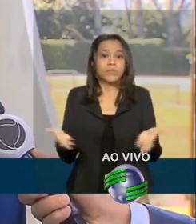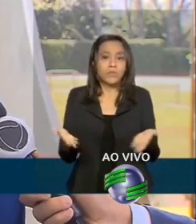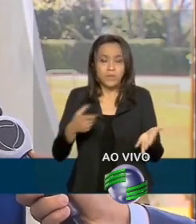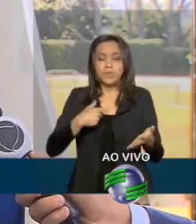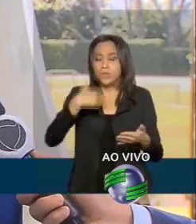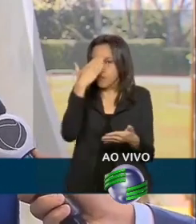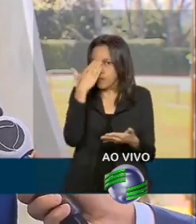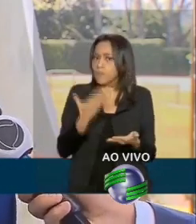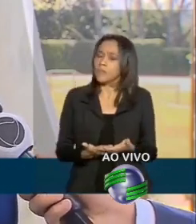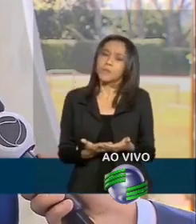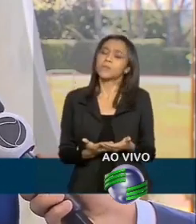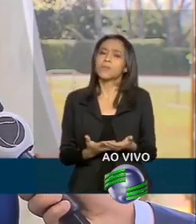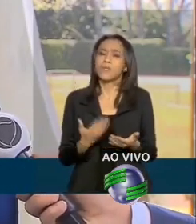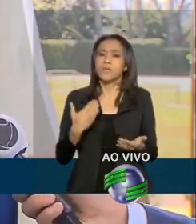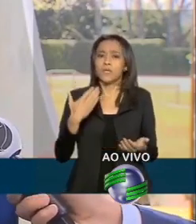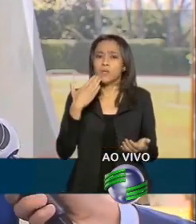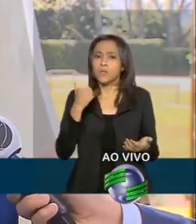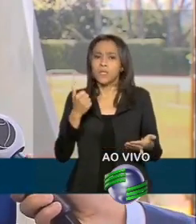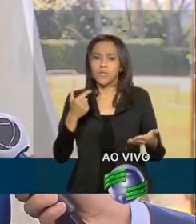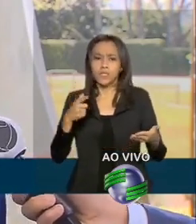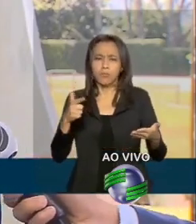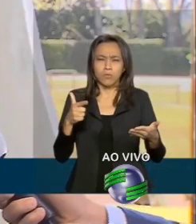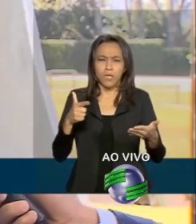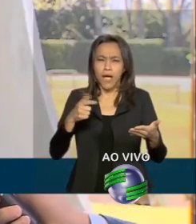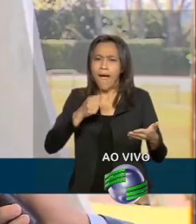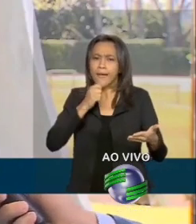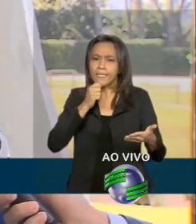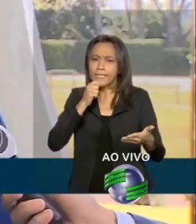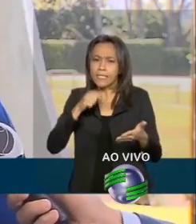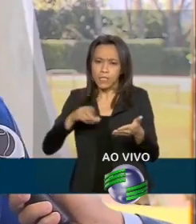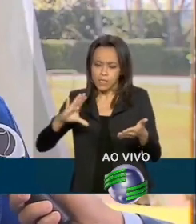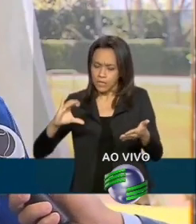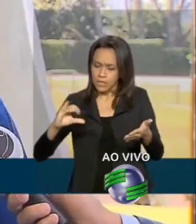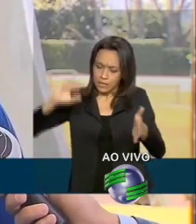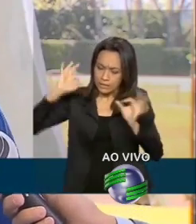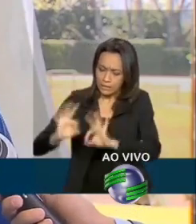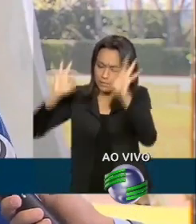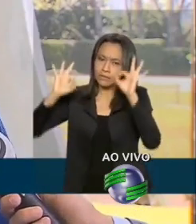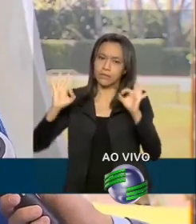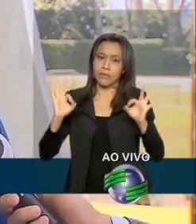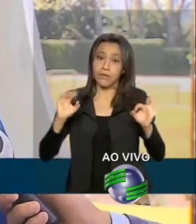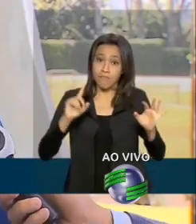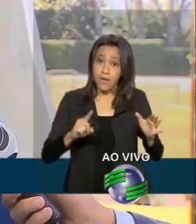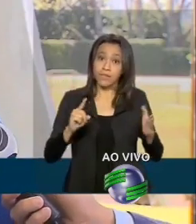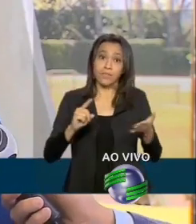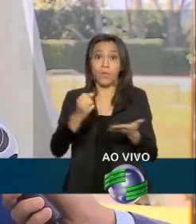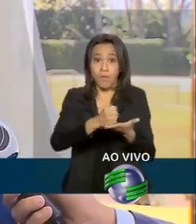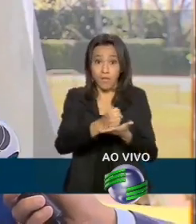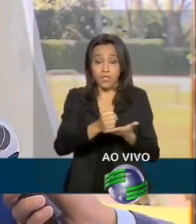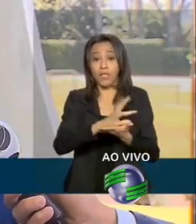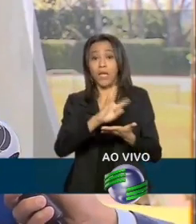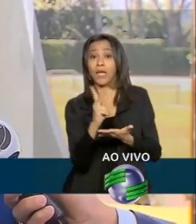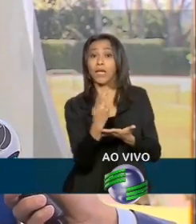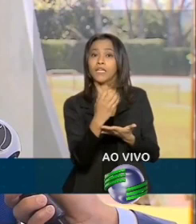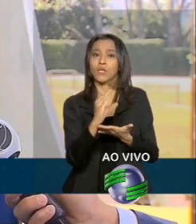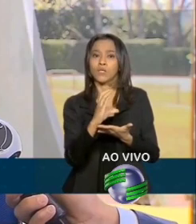né? Eu sei que não tem uma comprovação científica ainda, mas a eficácia da hidroxicloroquina, bem